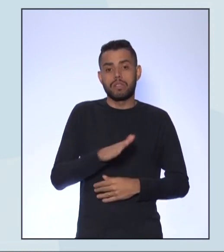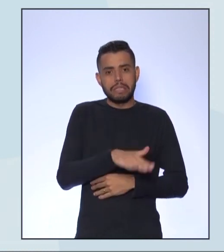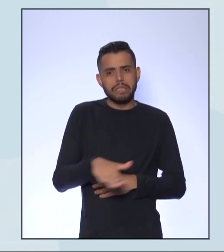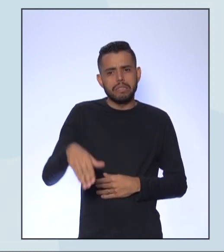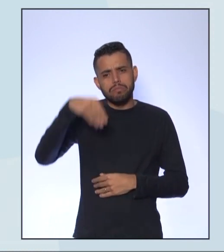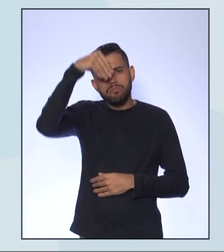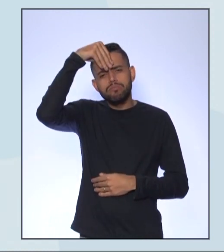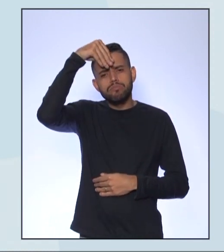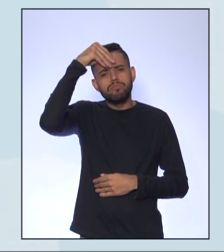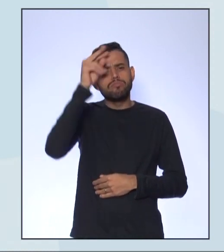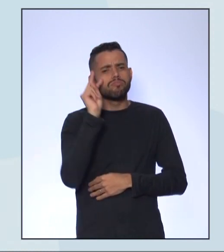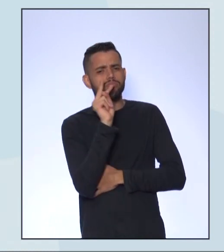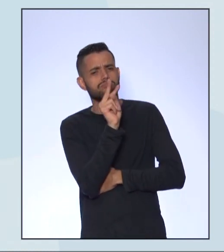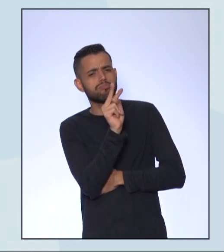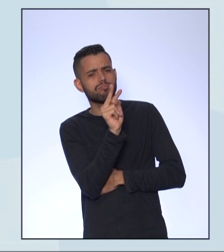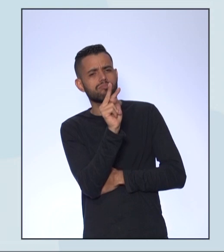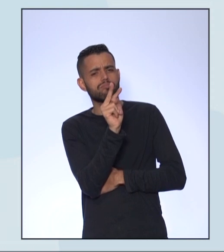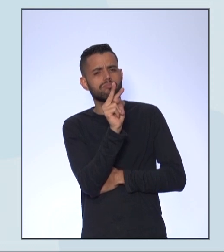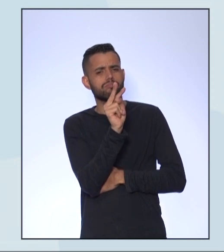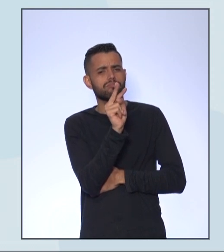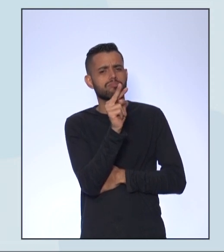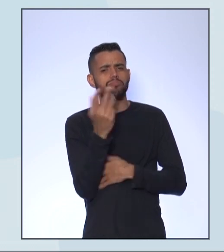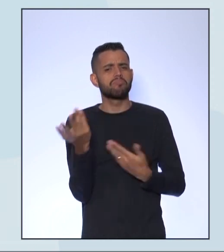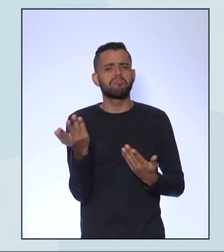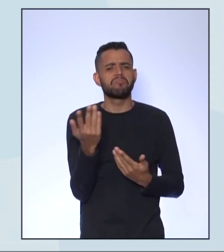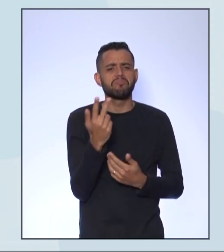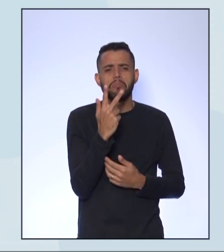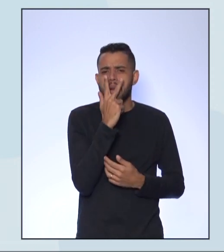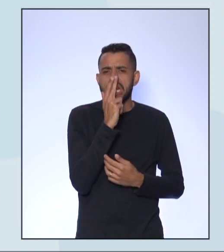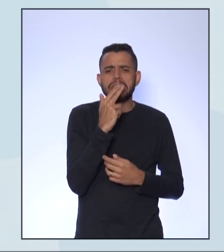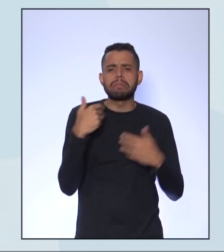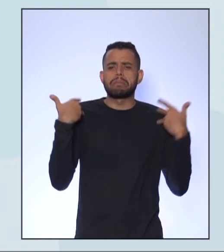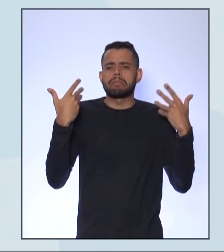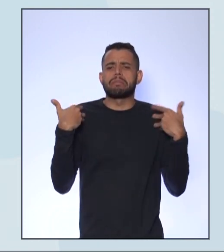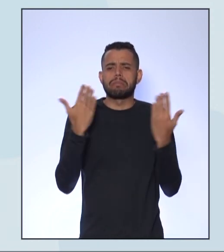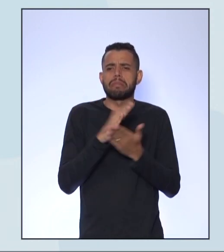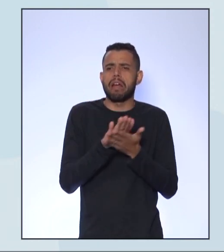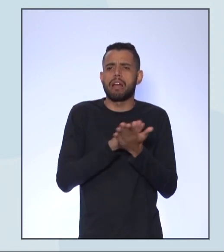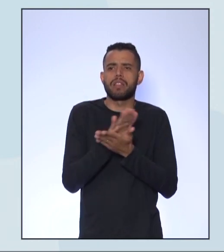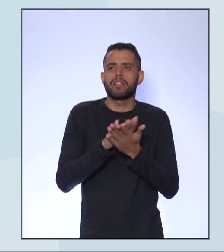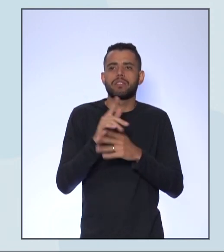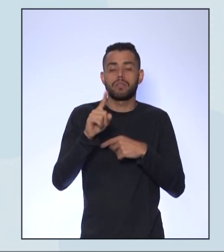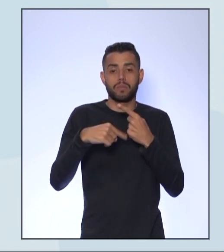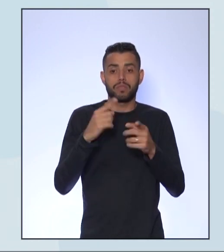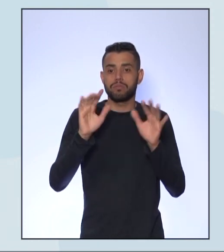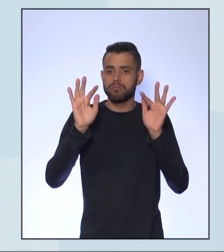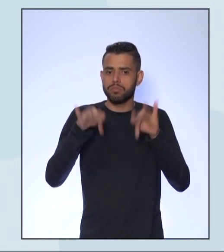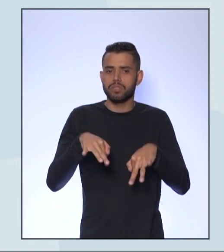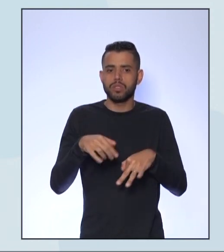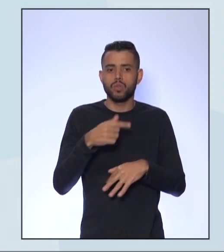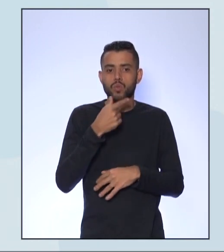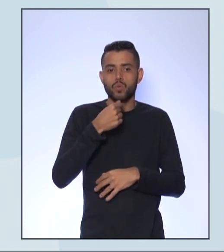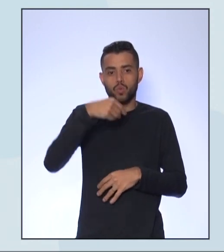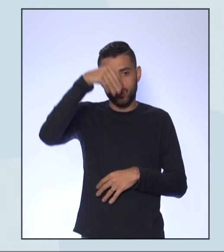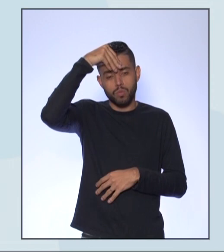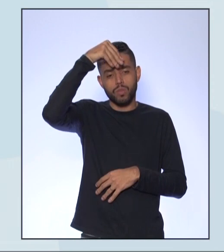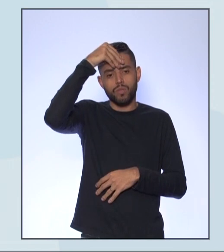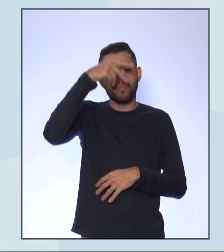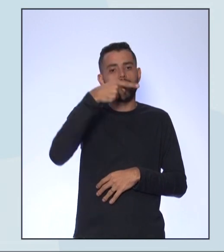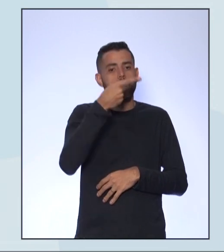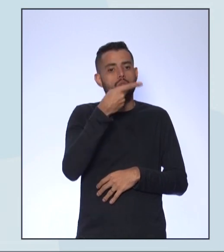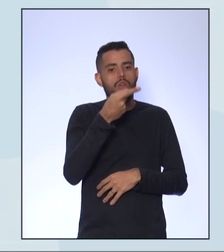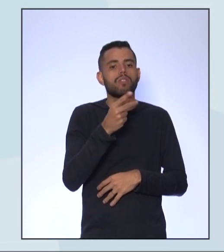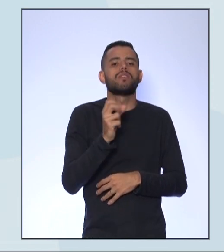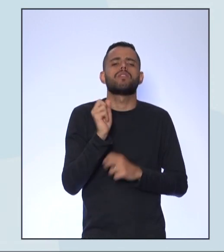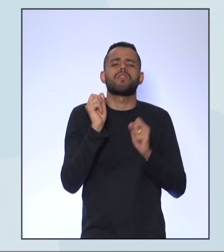olhar para que eles, sem ficarem animados. E, quando terminou, o sobrinho menor falou: "Tá bom,